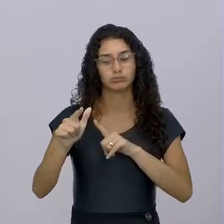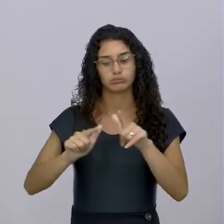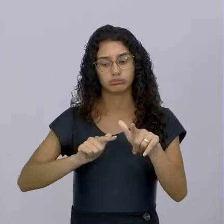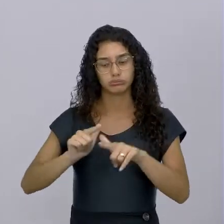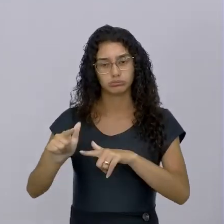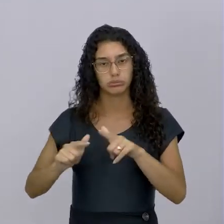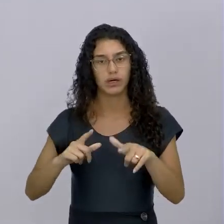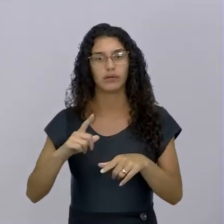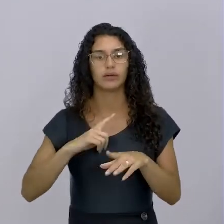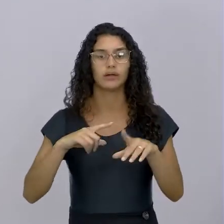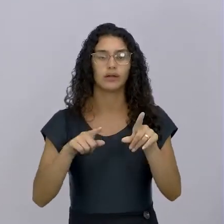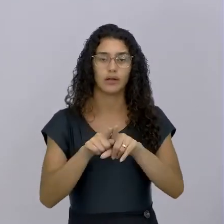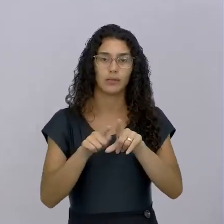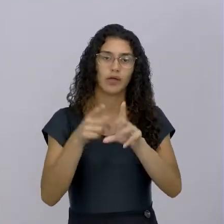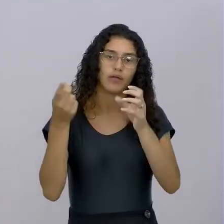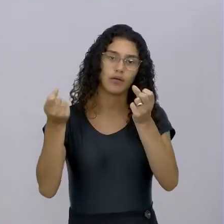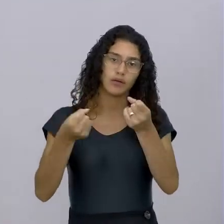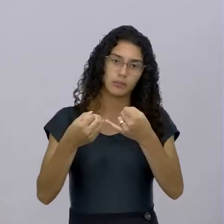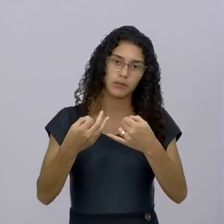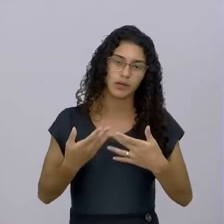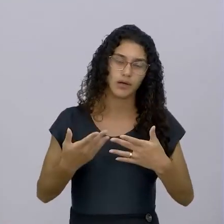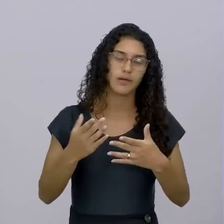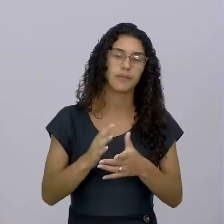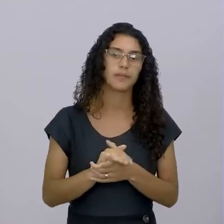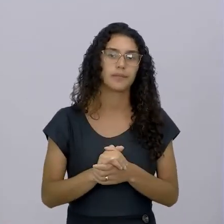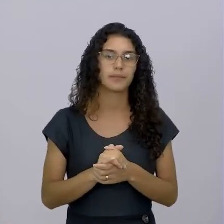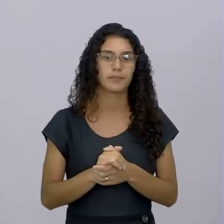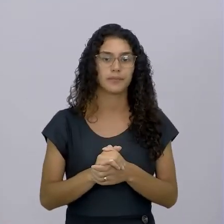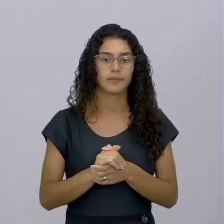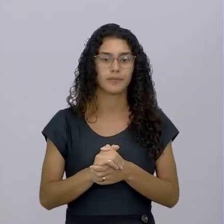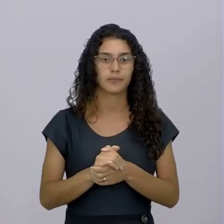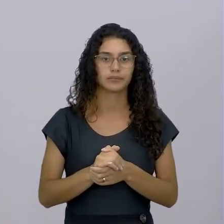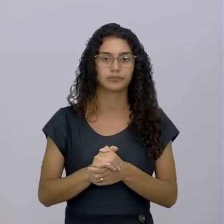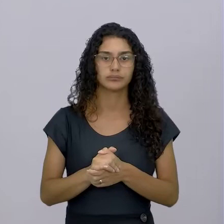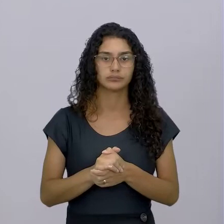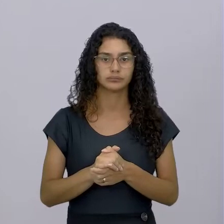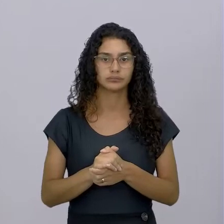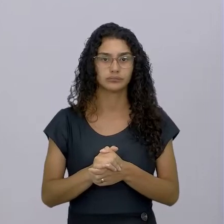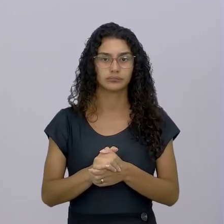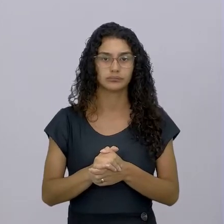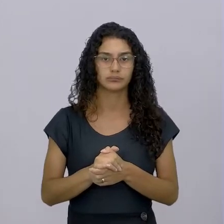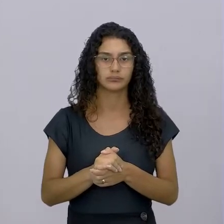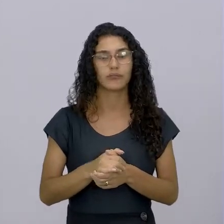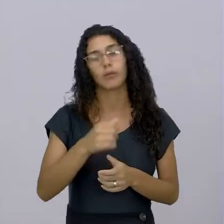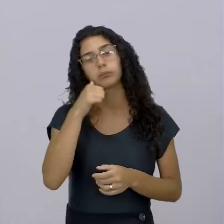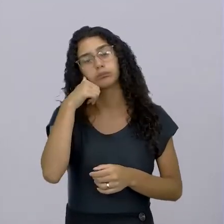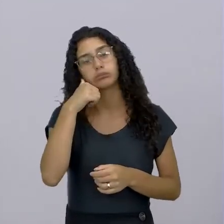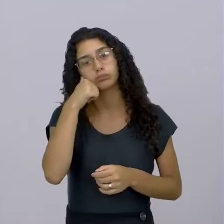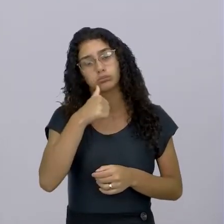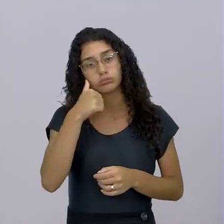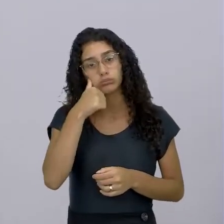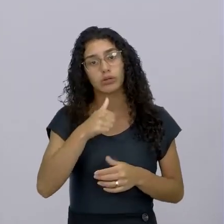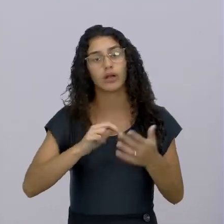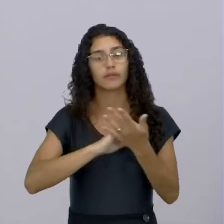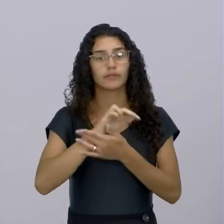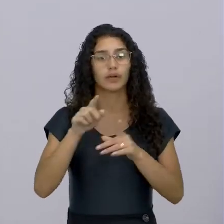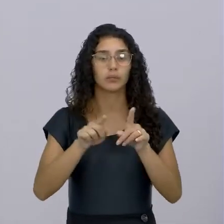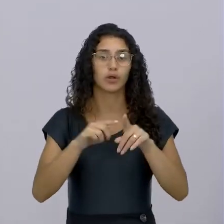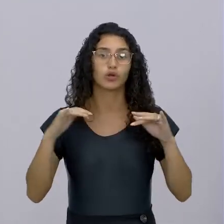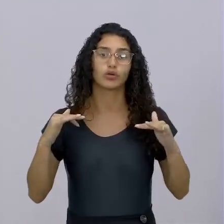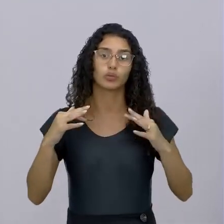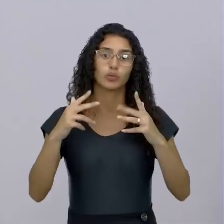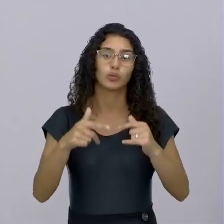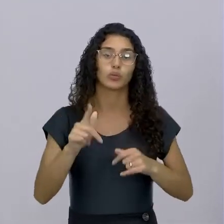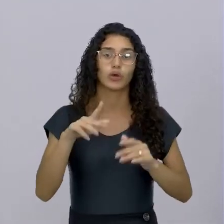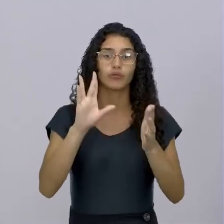trabalho, vai haver outro tópico que vai falar sobre, enfim, as mulheres e etc. E tudo isso